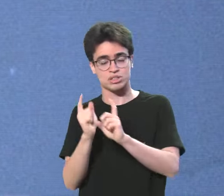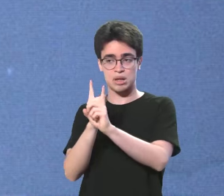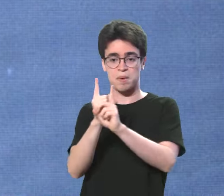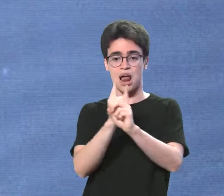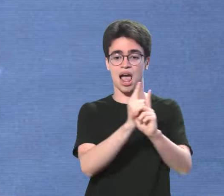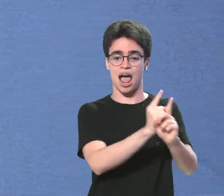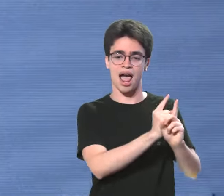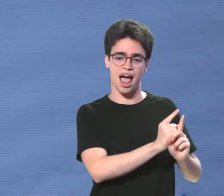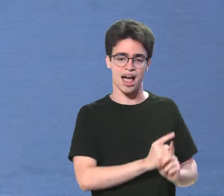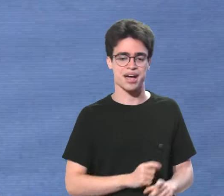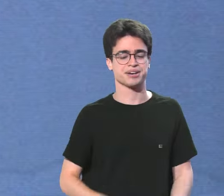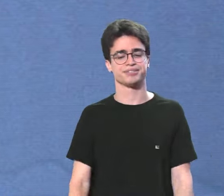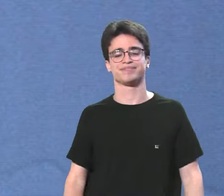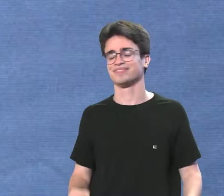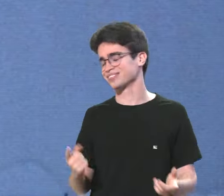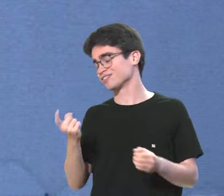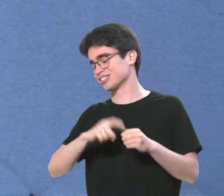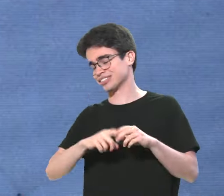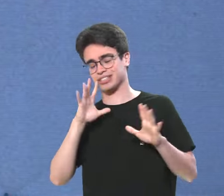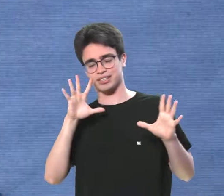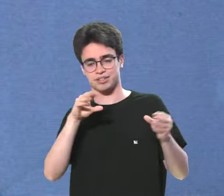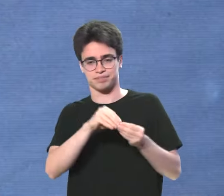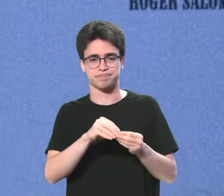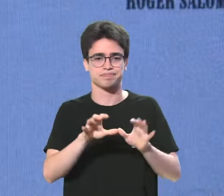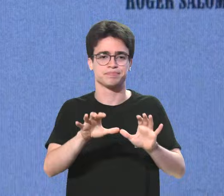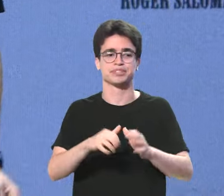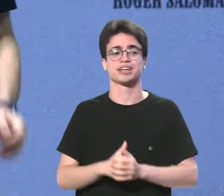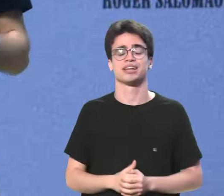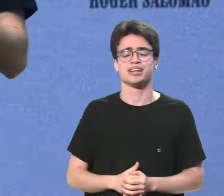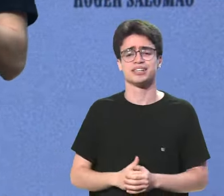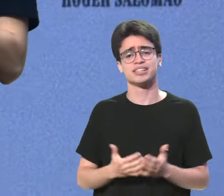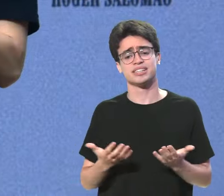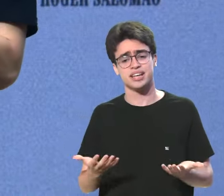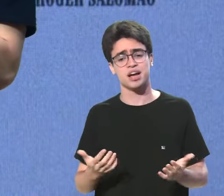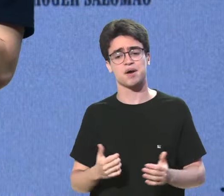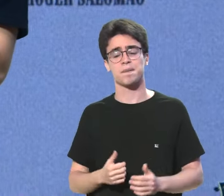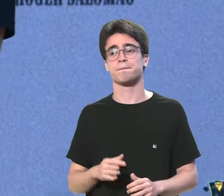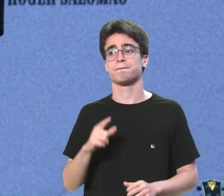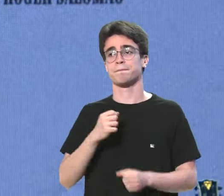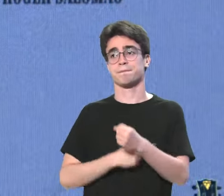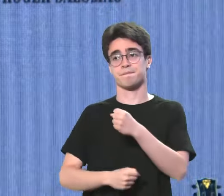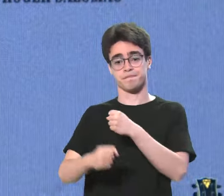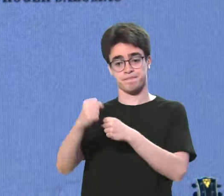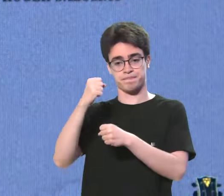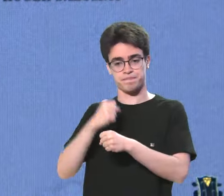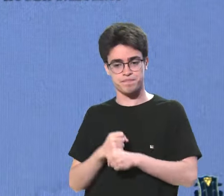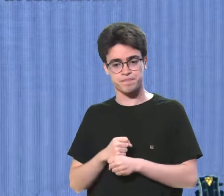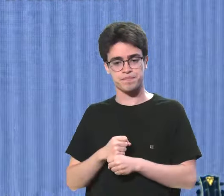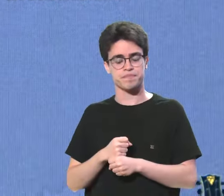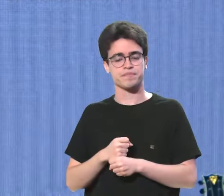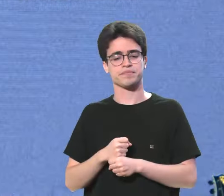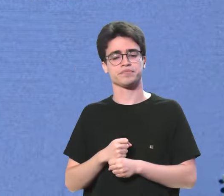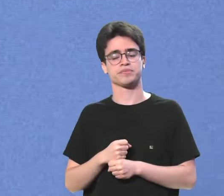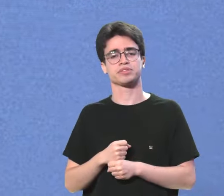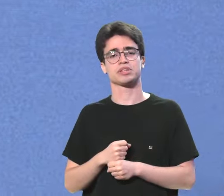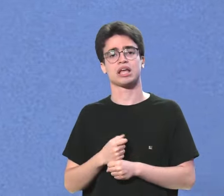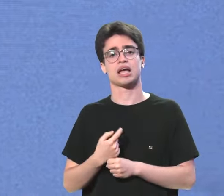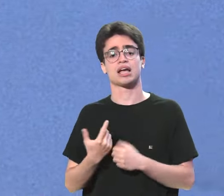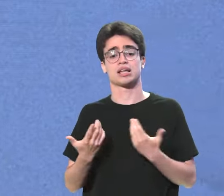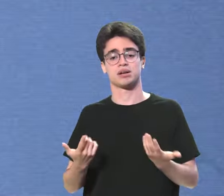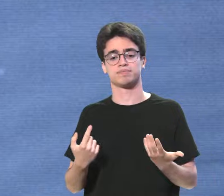também tá mas voltando aqui eh nesse último ano eu